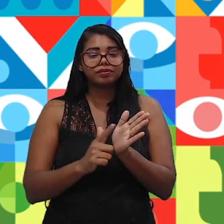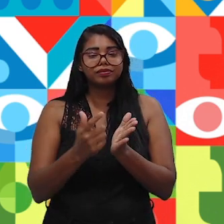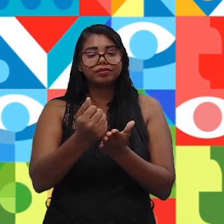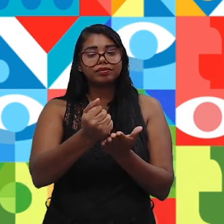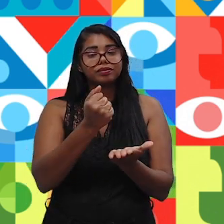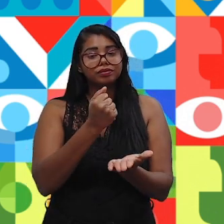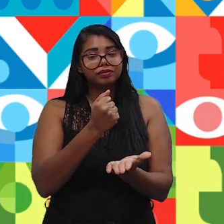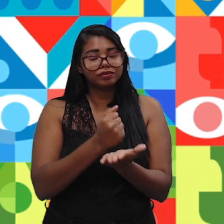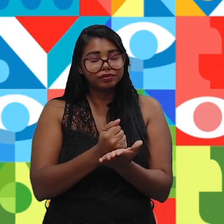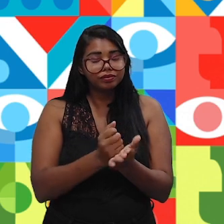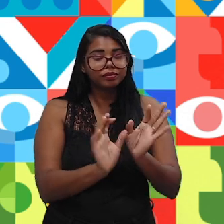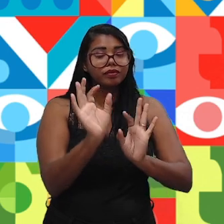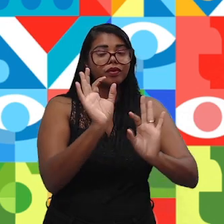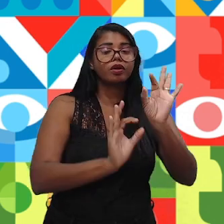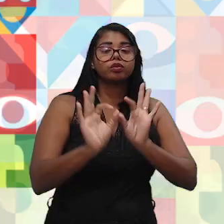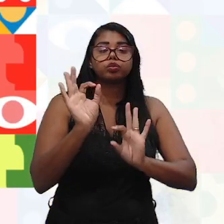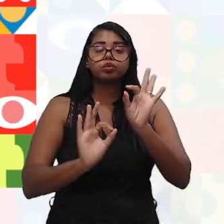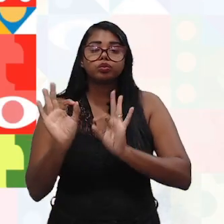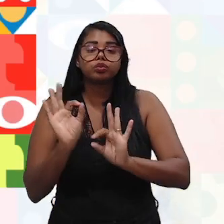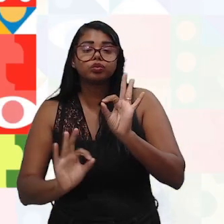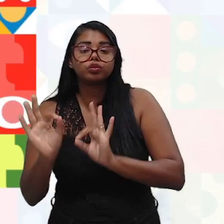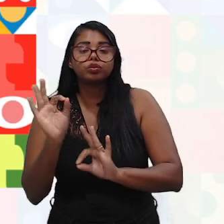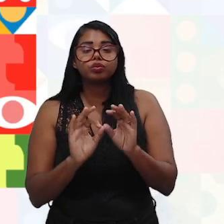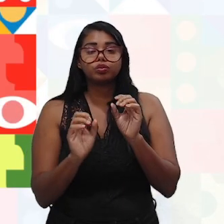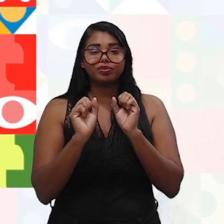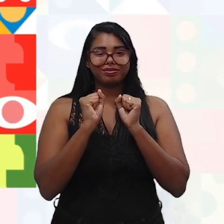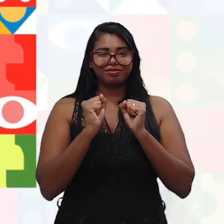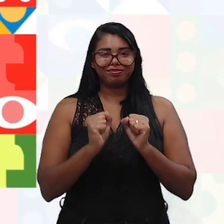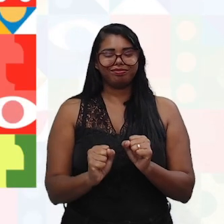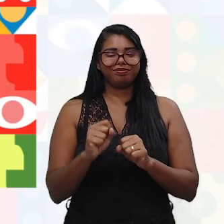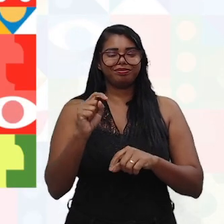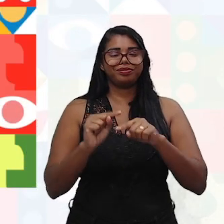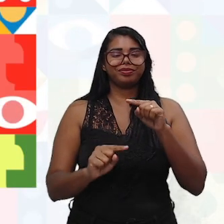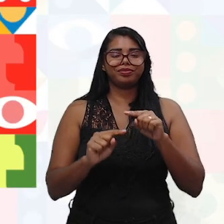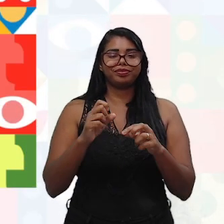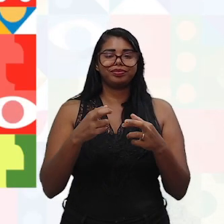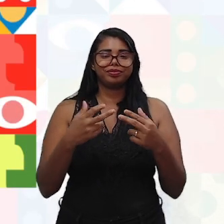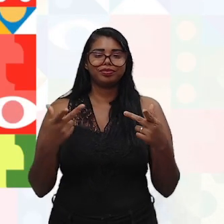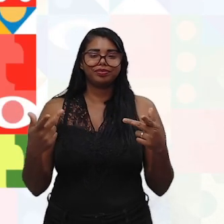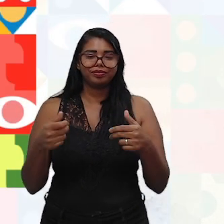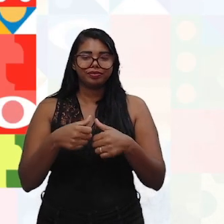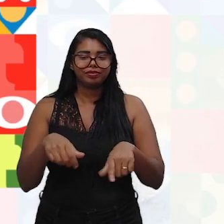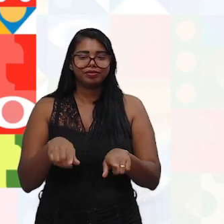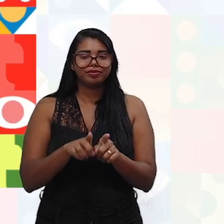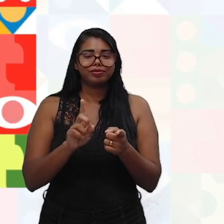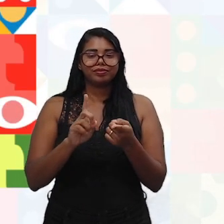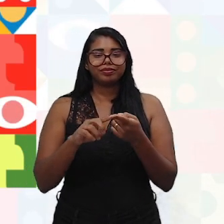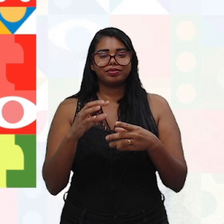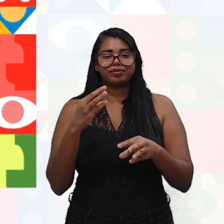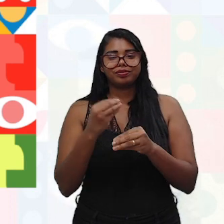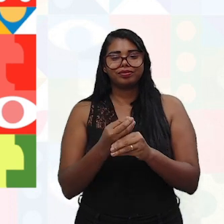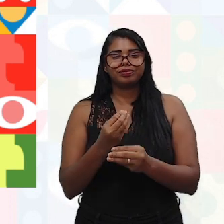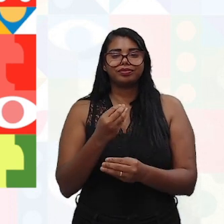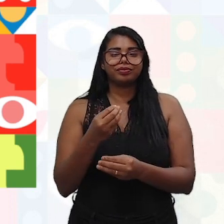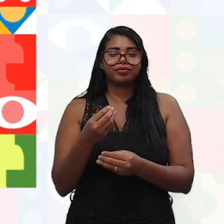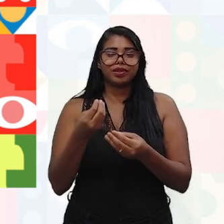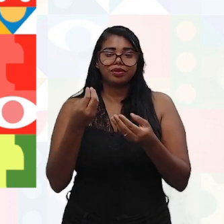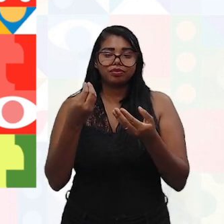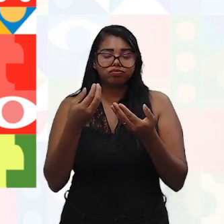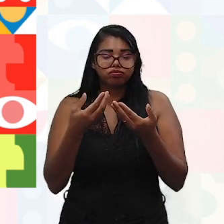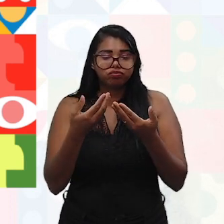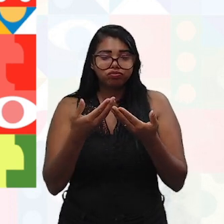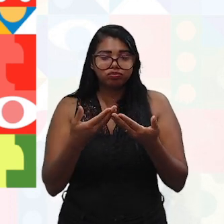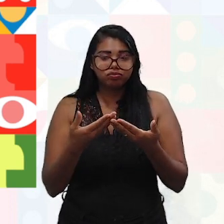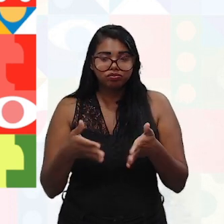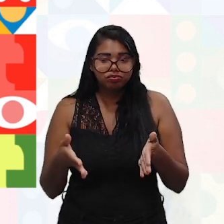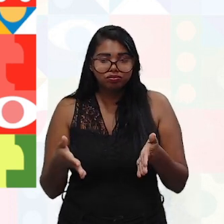estabilidade, tenta organizar o que a gente pode para que aquele material ele não fique degradado, ele não se acabe tão rápido. Lembrando